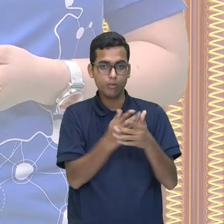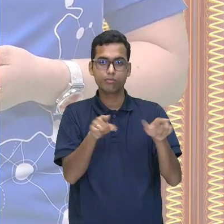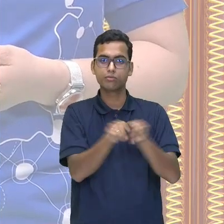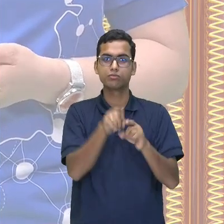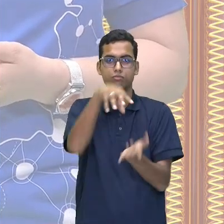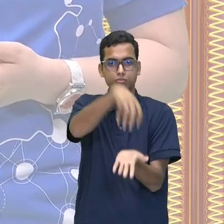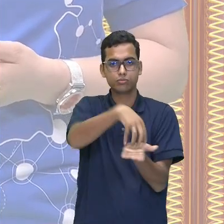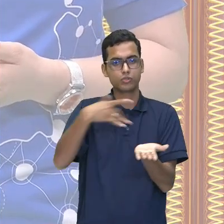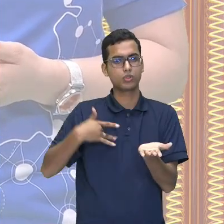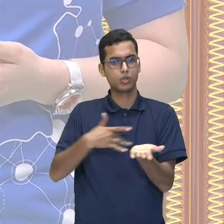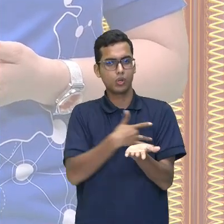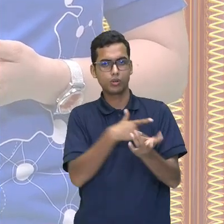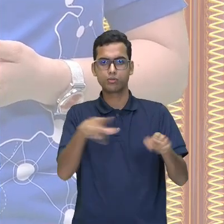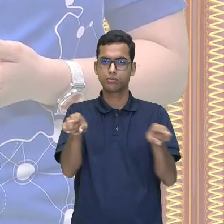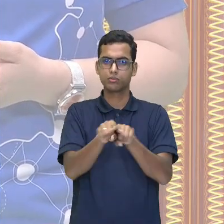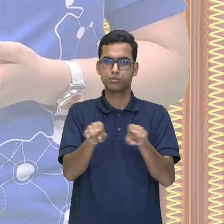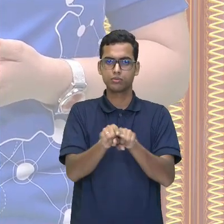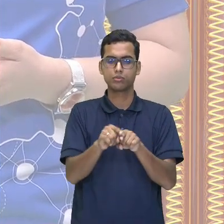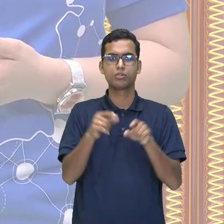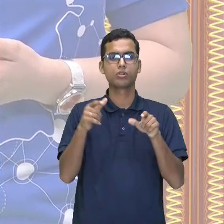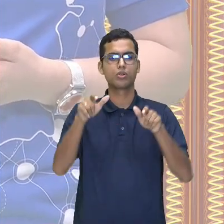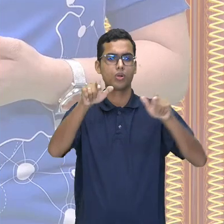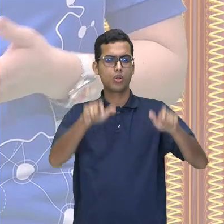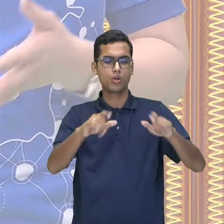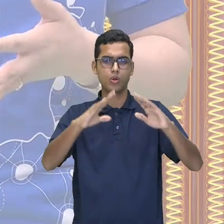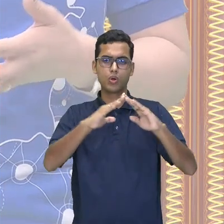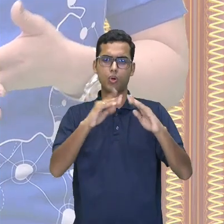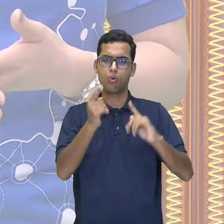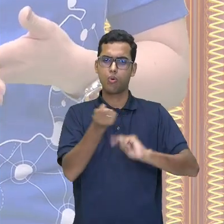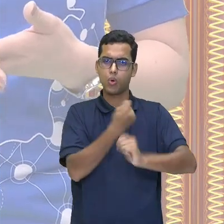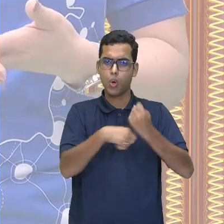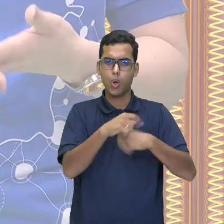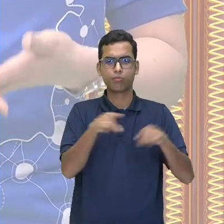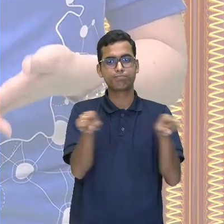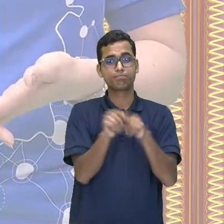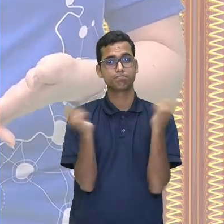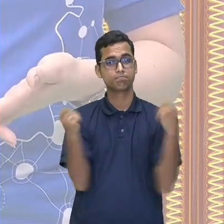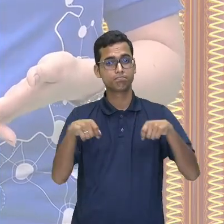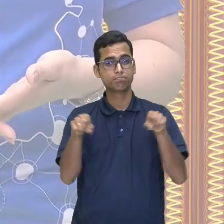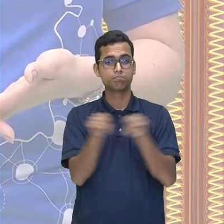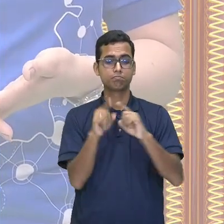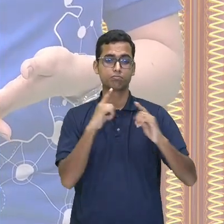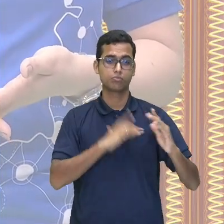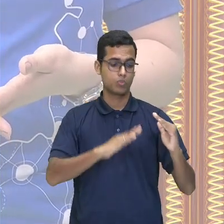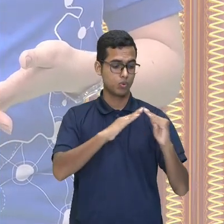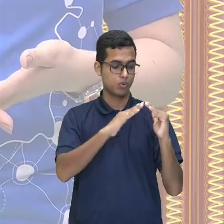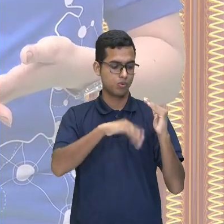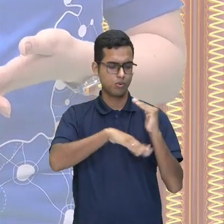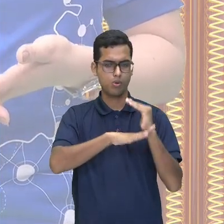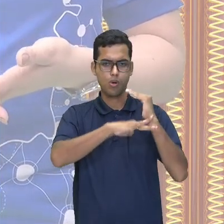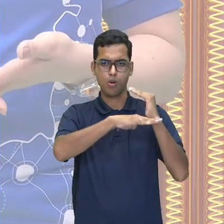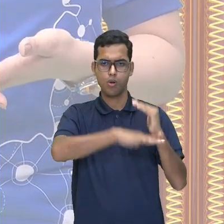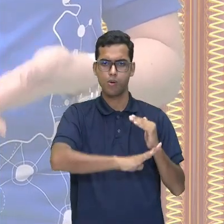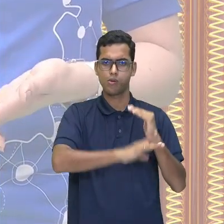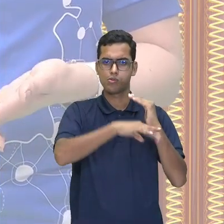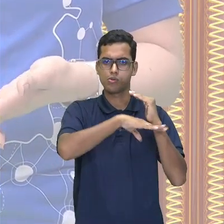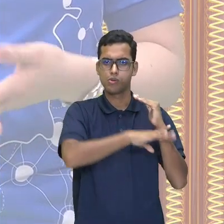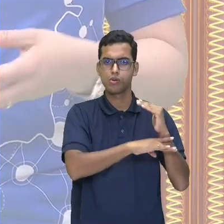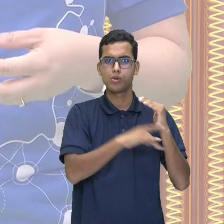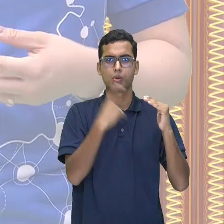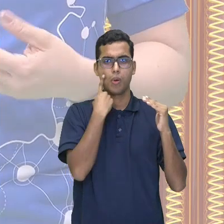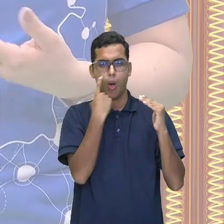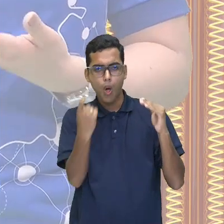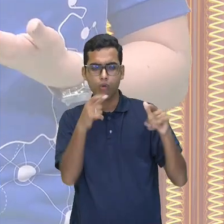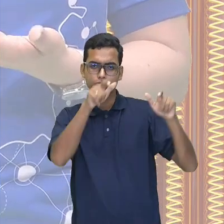de saúde e também como comércio. Inclusive, muitos flutuantes hoje funcionam como atrativo